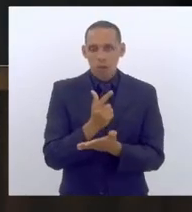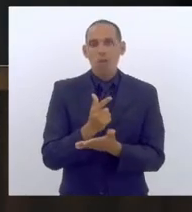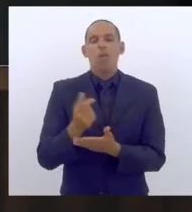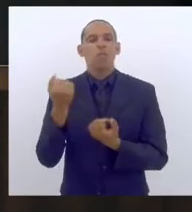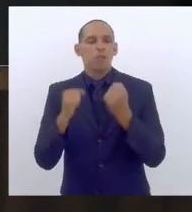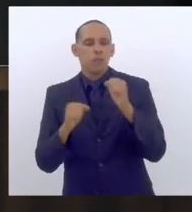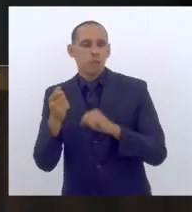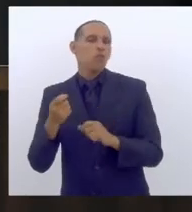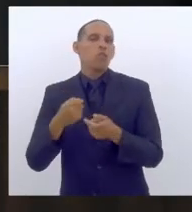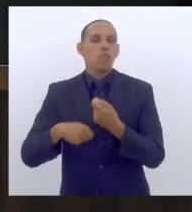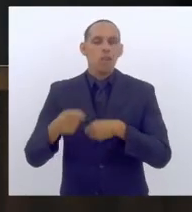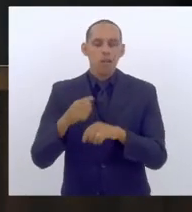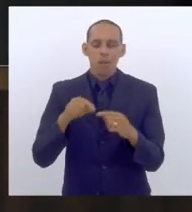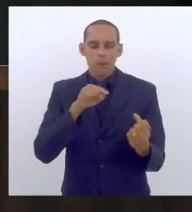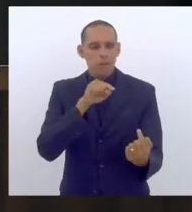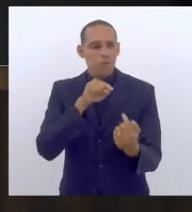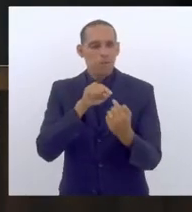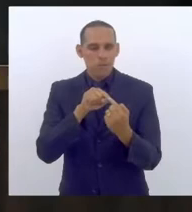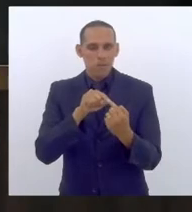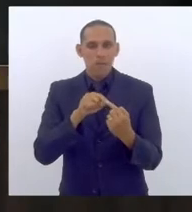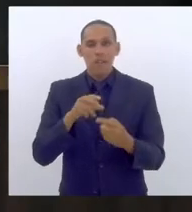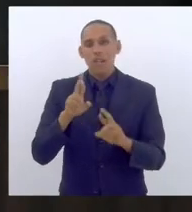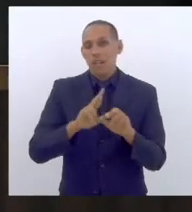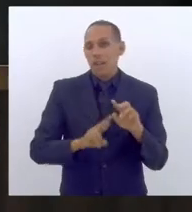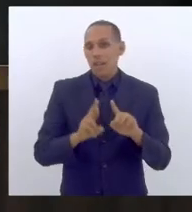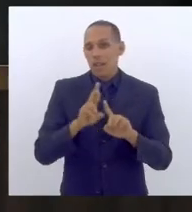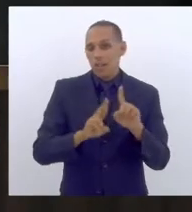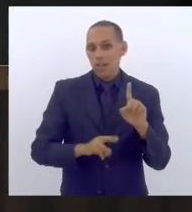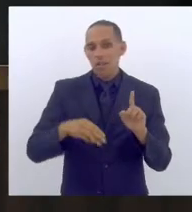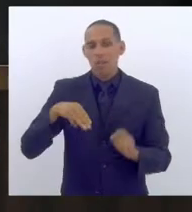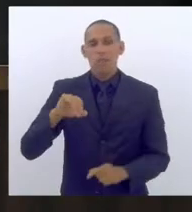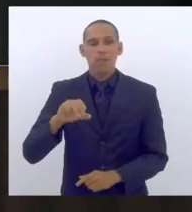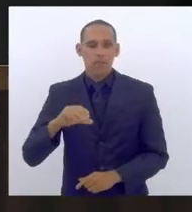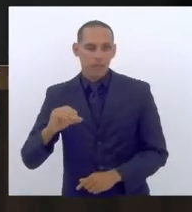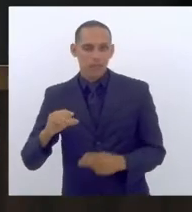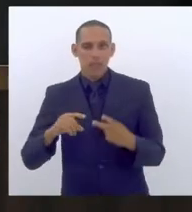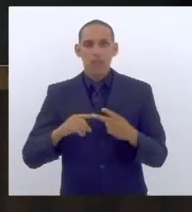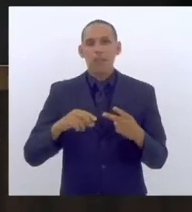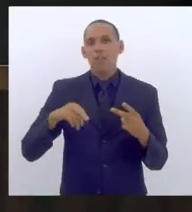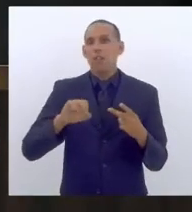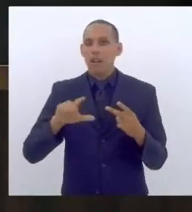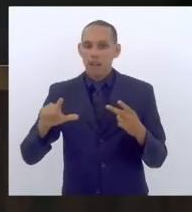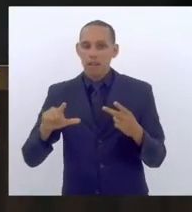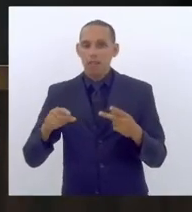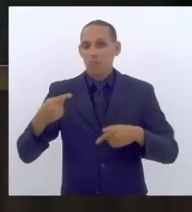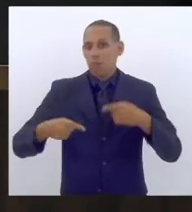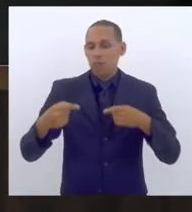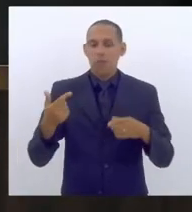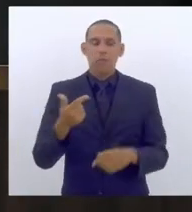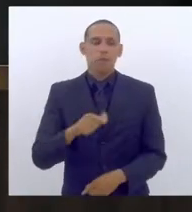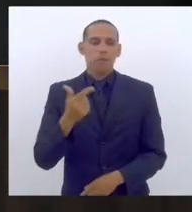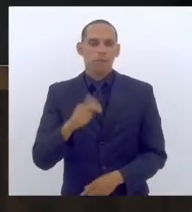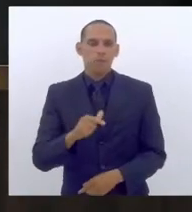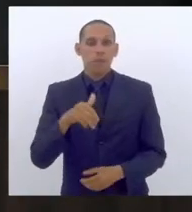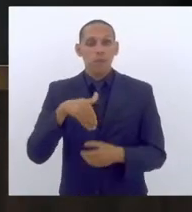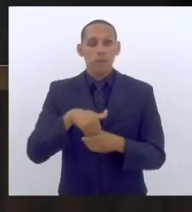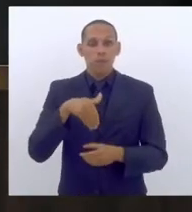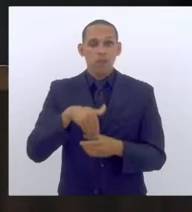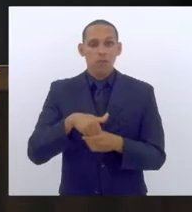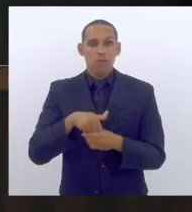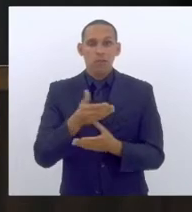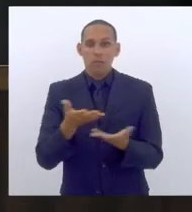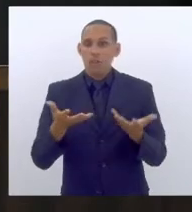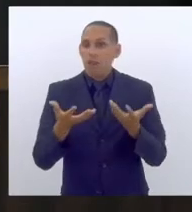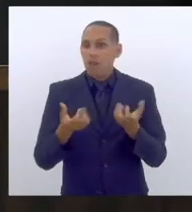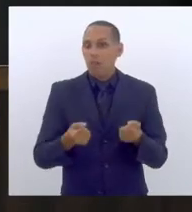favorável relatores deputado Carlos Silva e Noel de Carvalho em discussão em votação